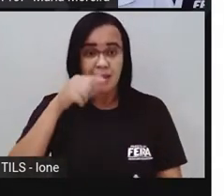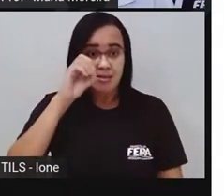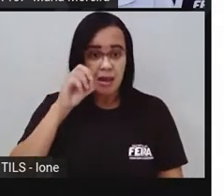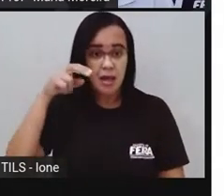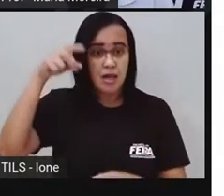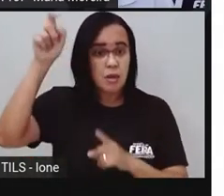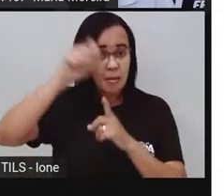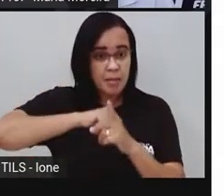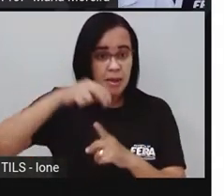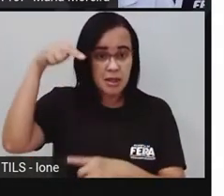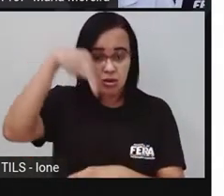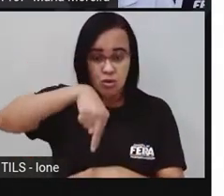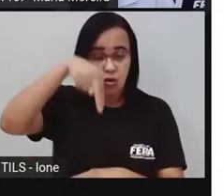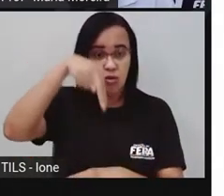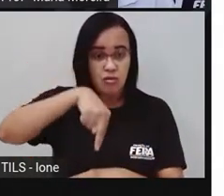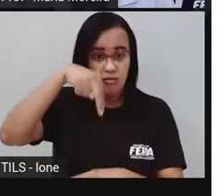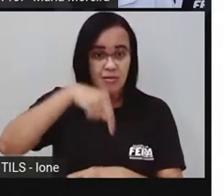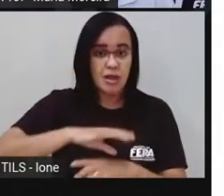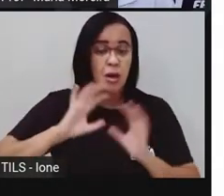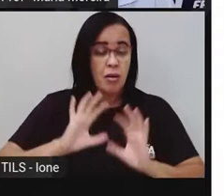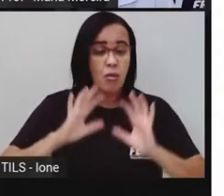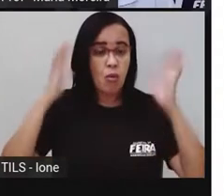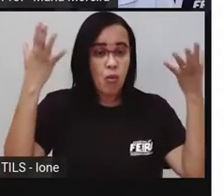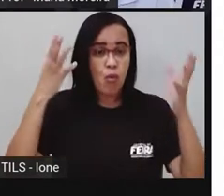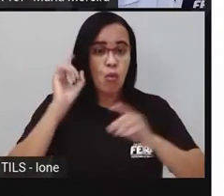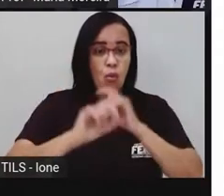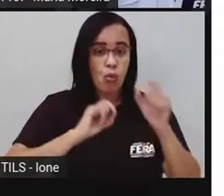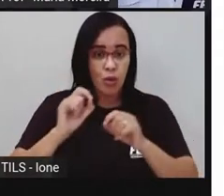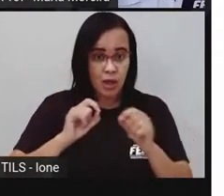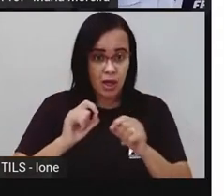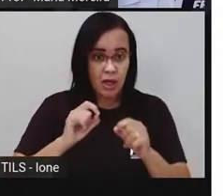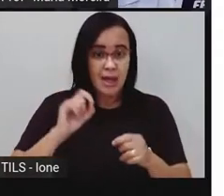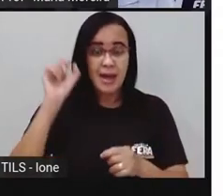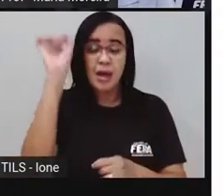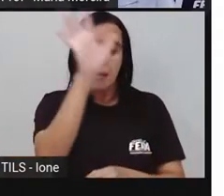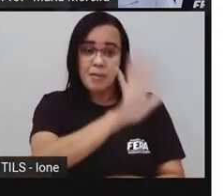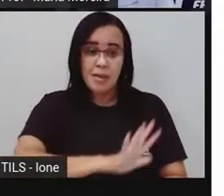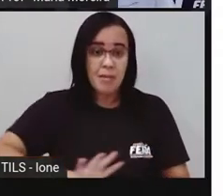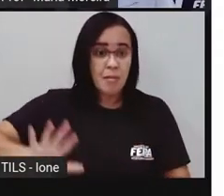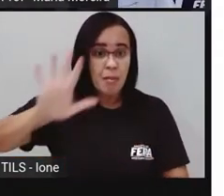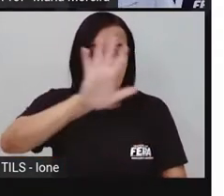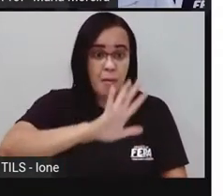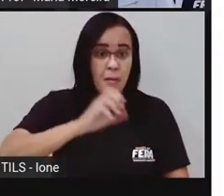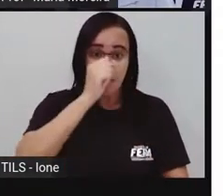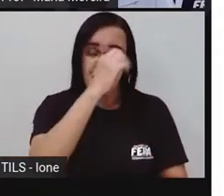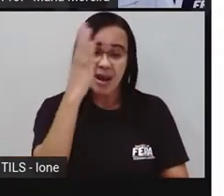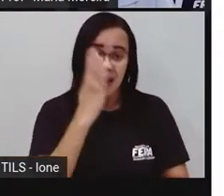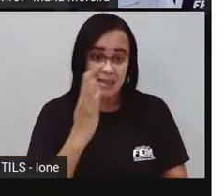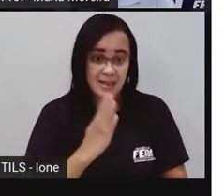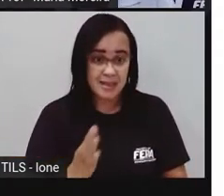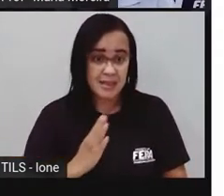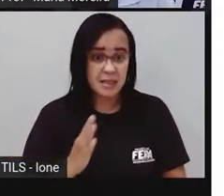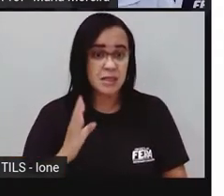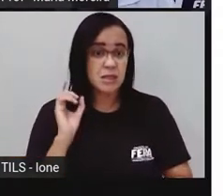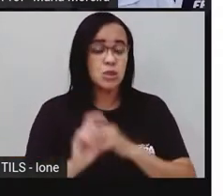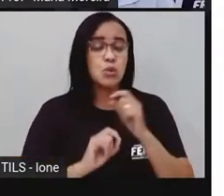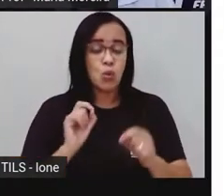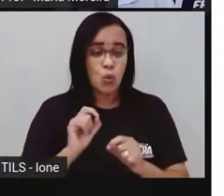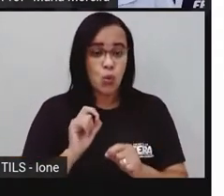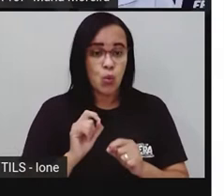comemorado o teu Dia Nacional de prevenção e combate à surdez mas né porque